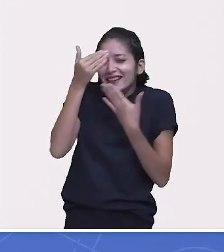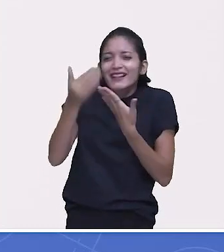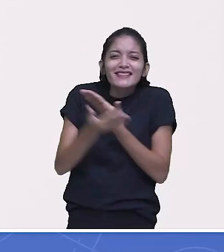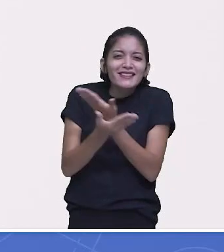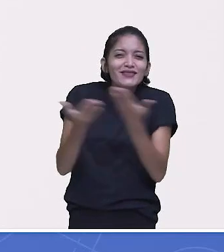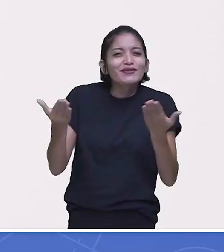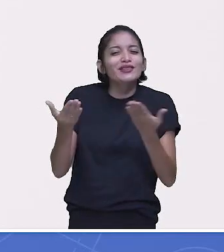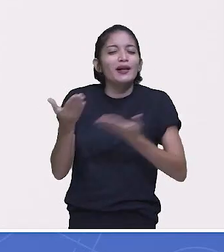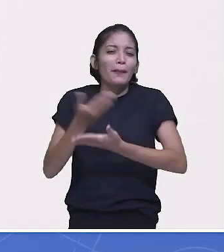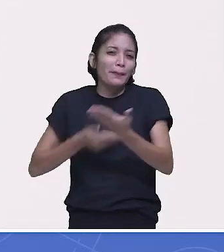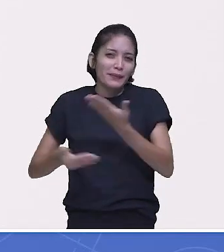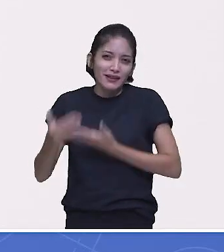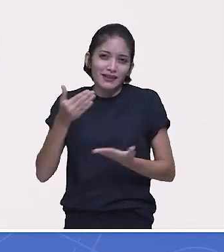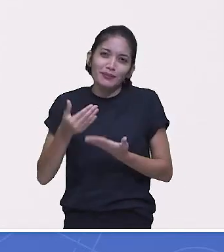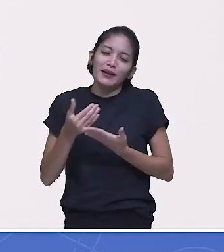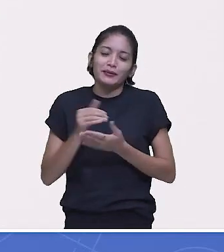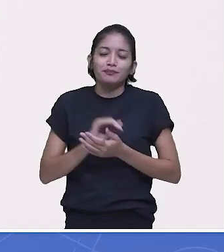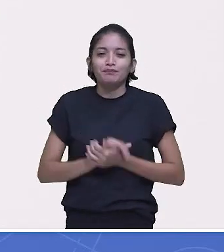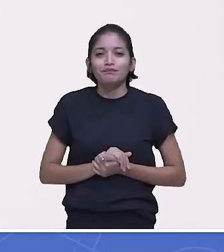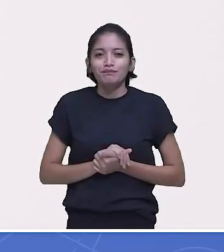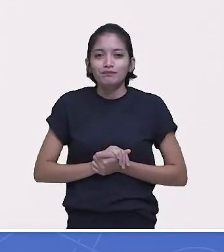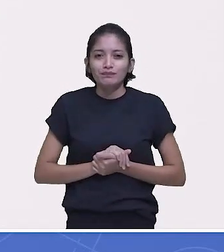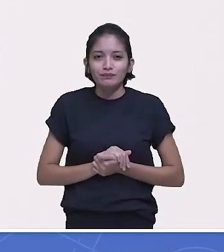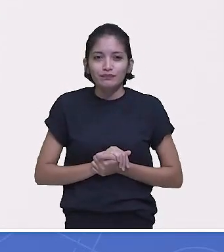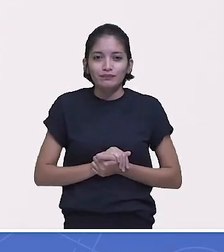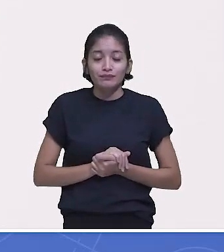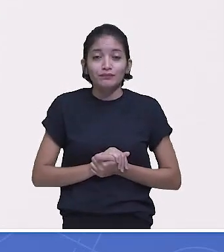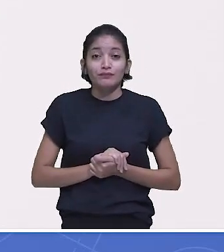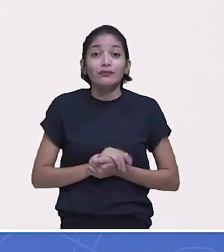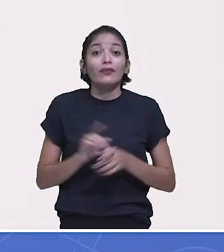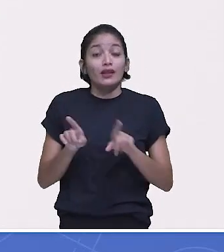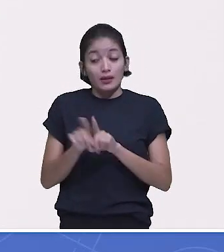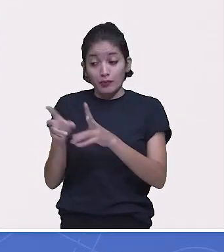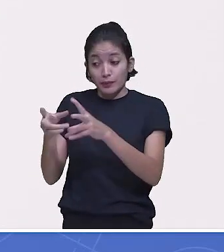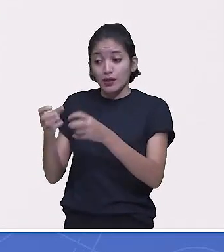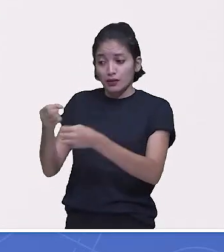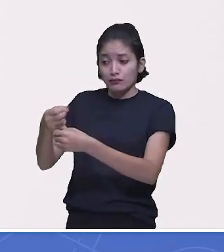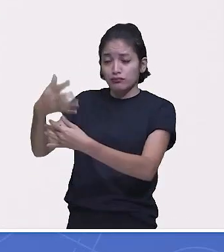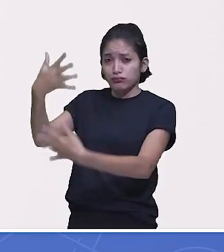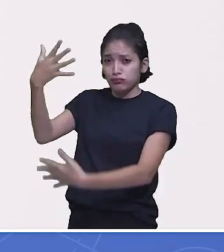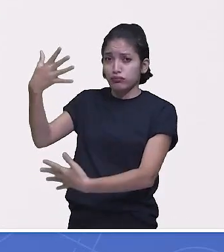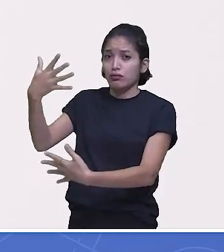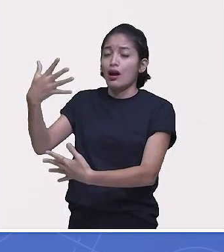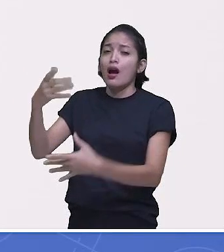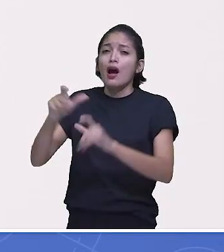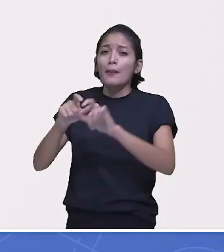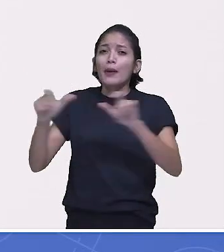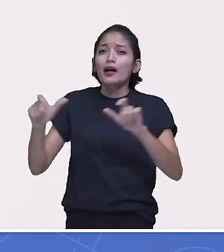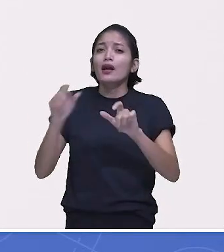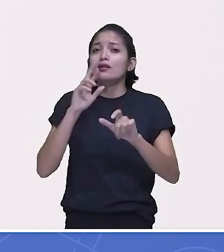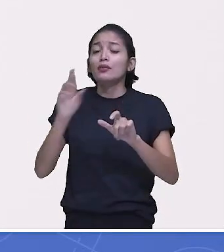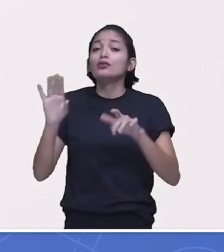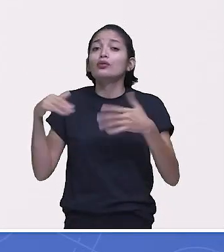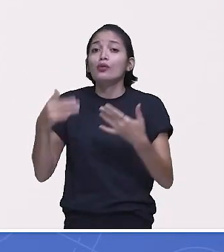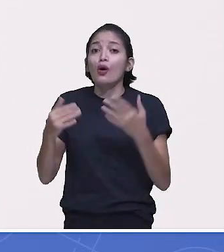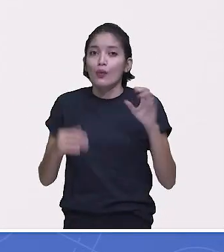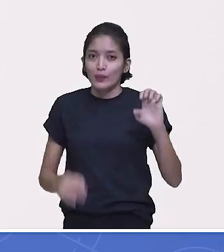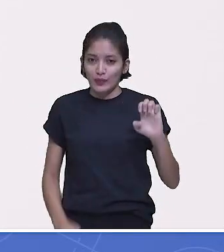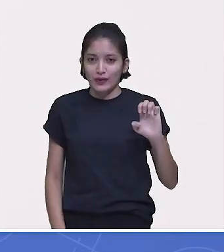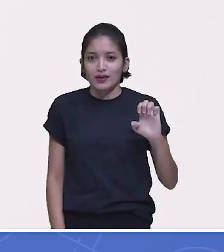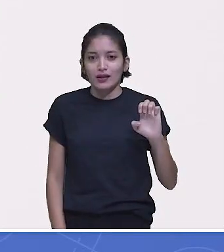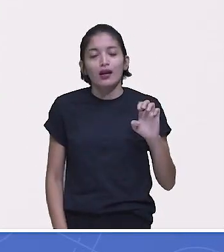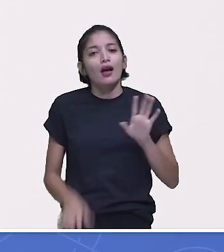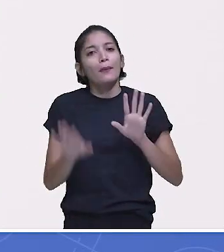as participações, ok? Olha, estou percebendo aqui pelo chat que o peso maior está com a alternativa E, mas tem gente